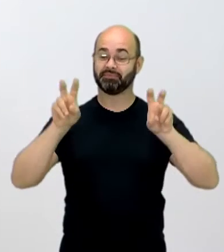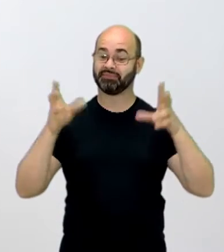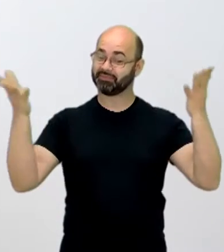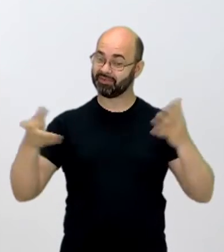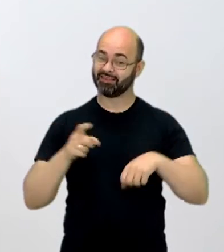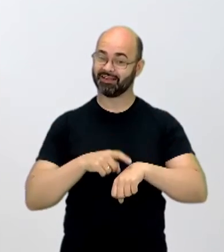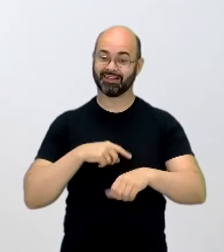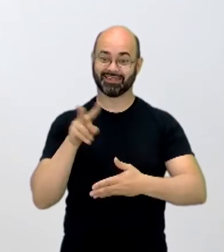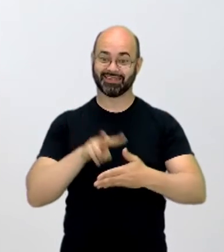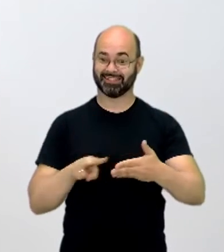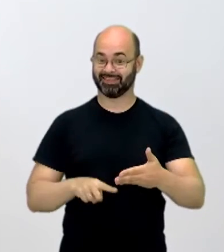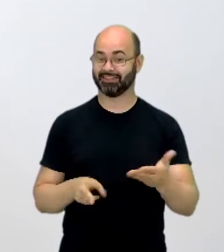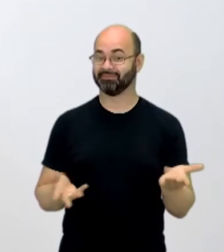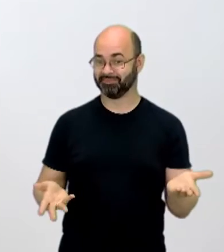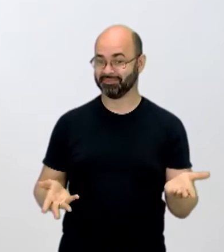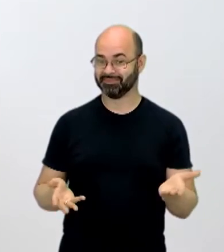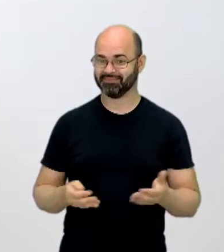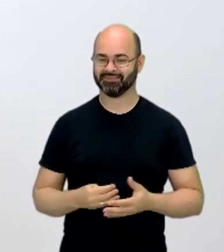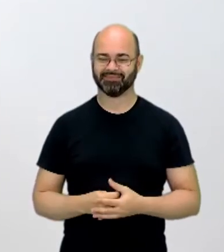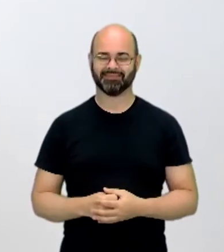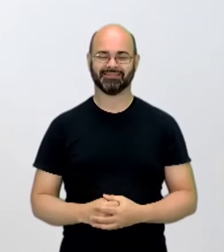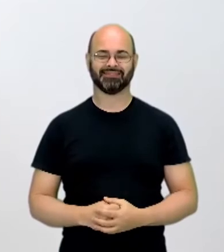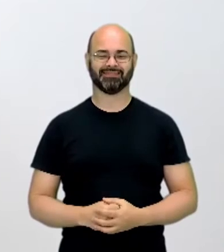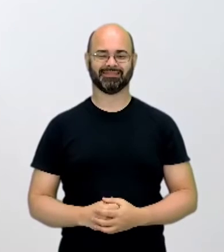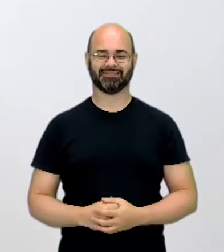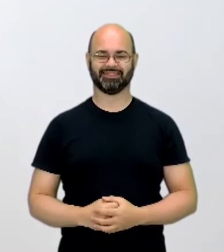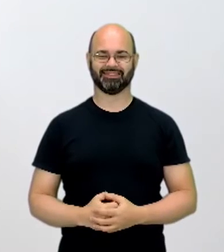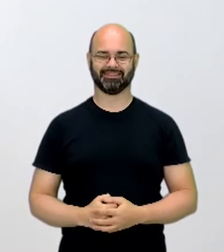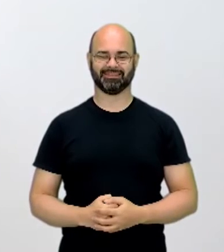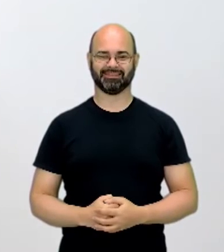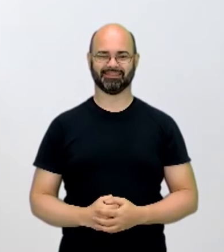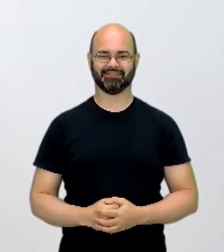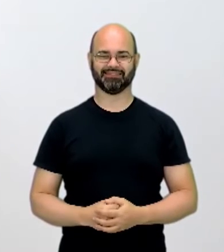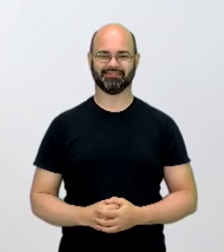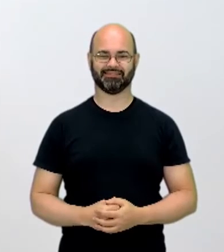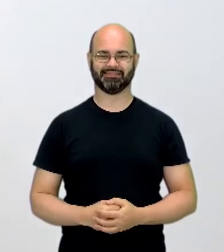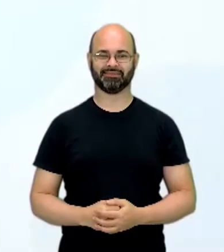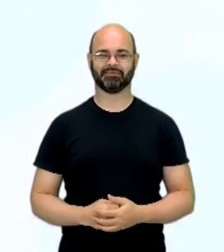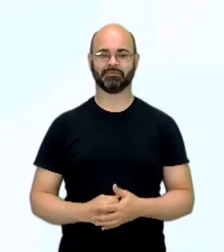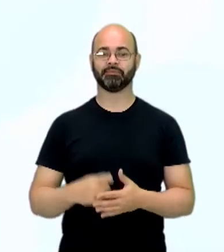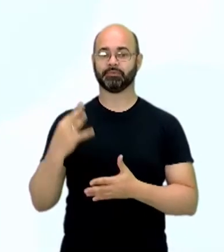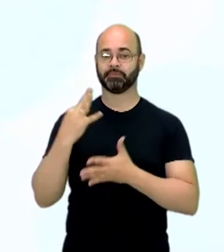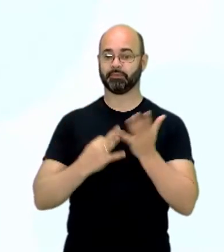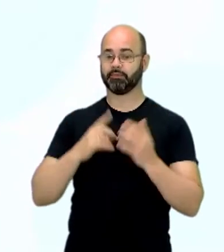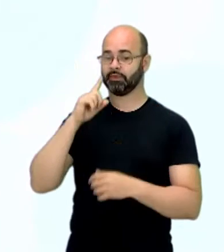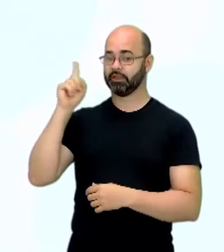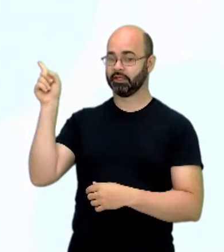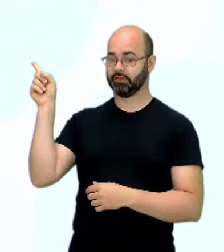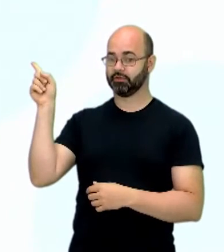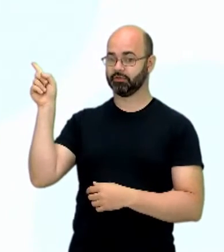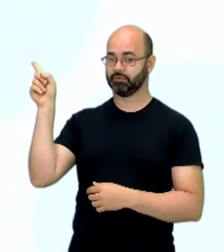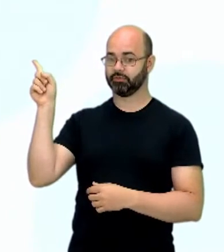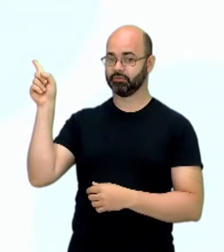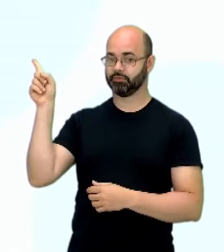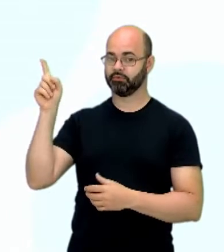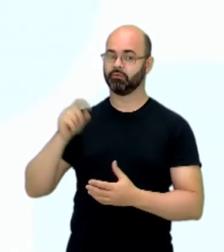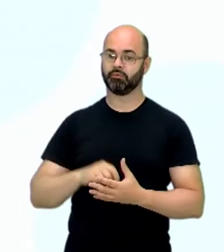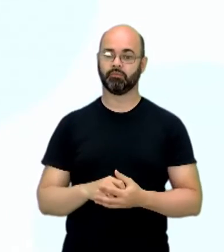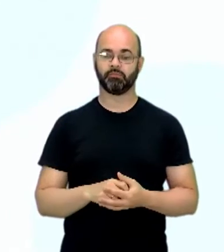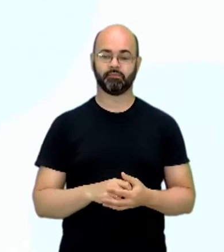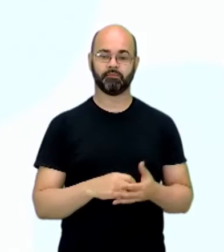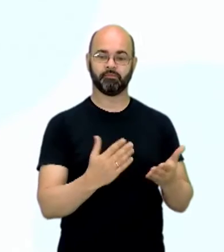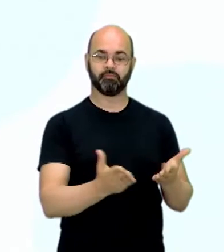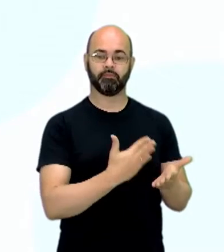time to us. Já que a gente está falando de leitura, é hora da gente ler. Então, esse texto está lá na página do